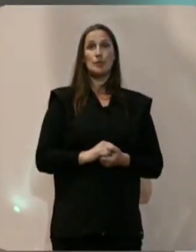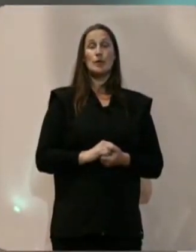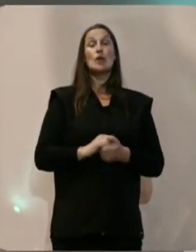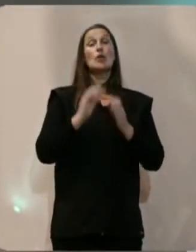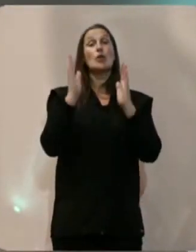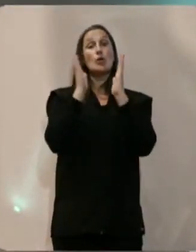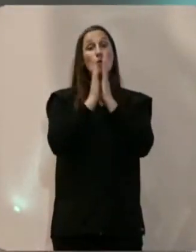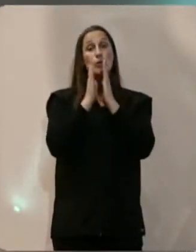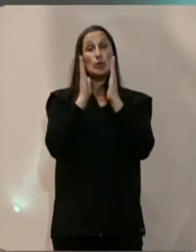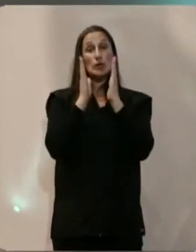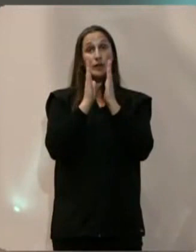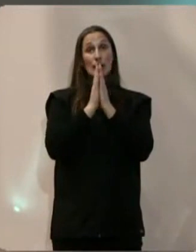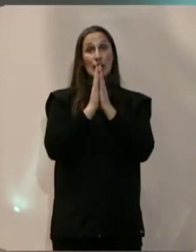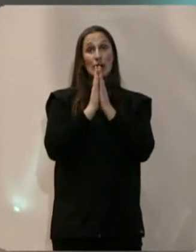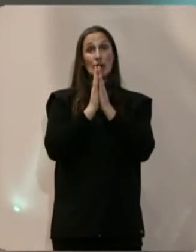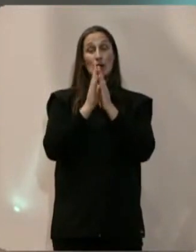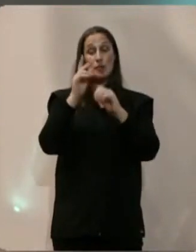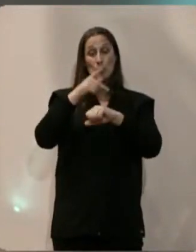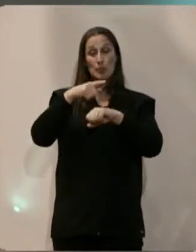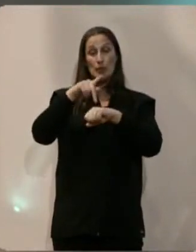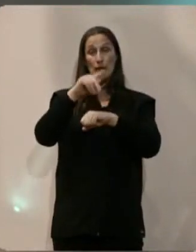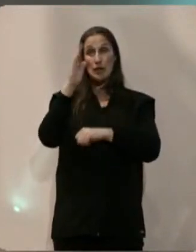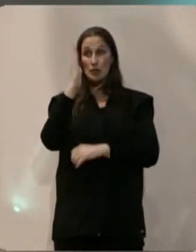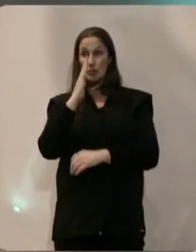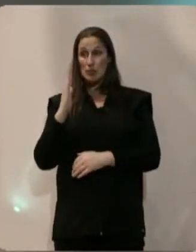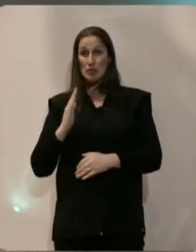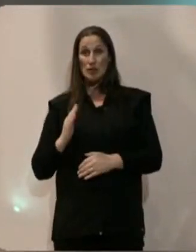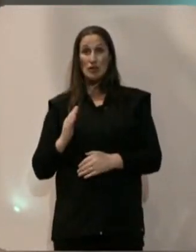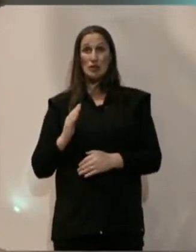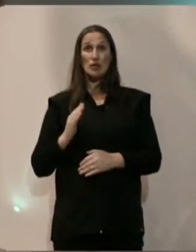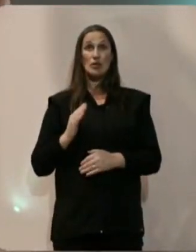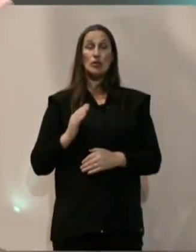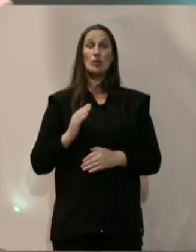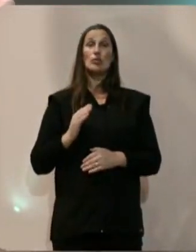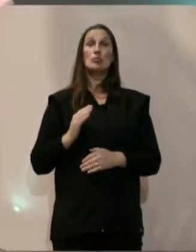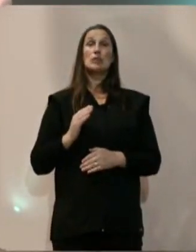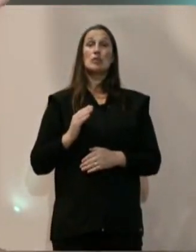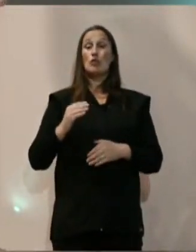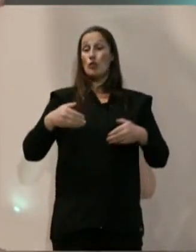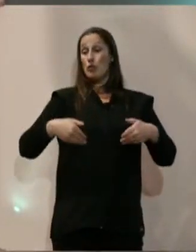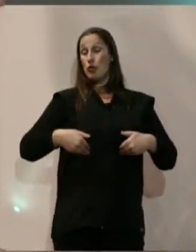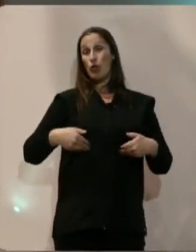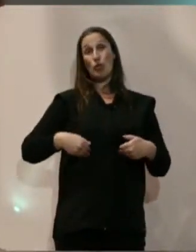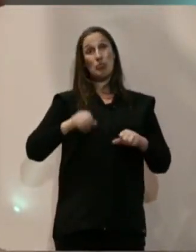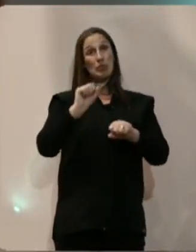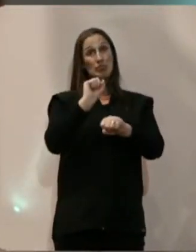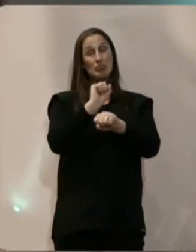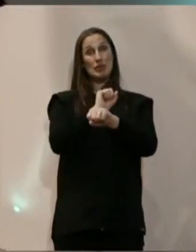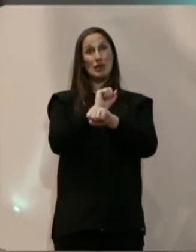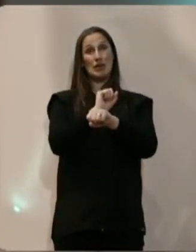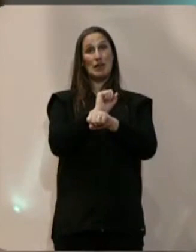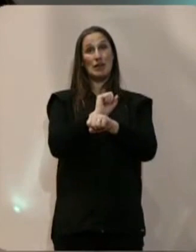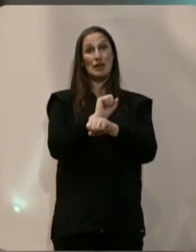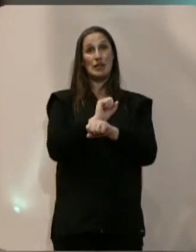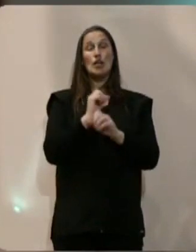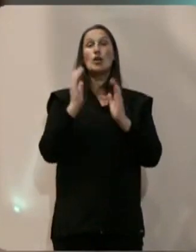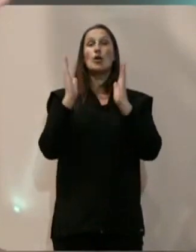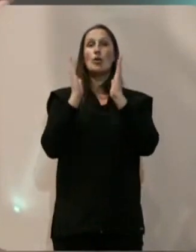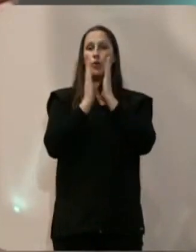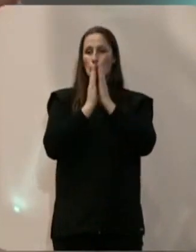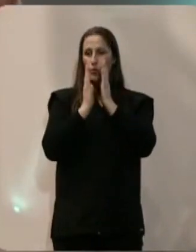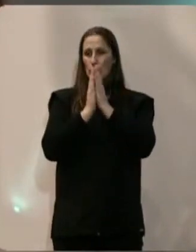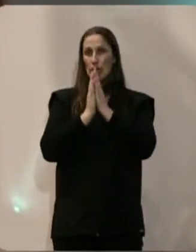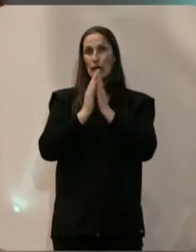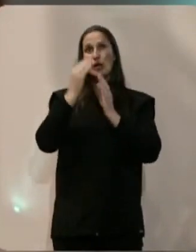terra. E a Bíblia diz que a gente tem que orar pela cidade, porque na paz da cidade nós